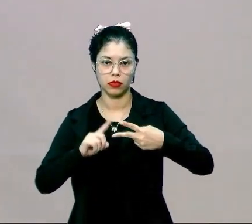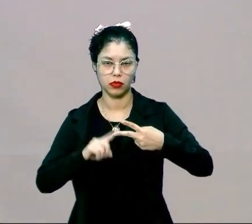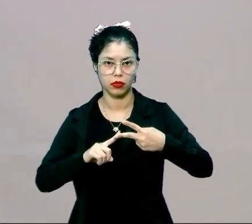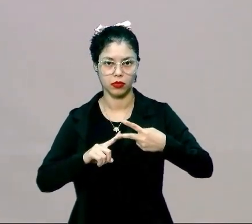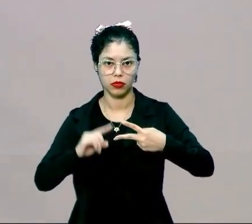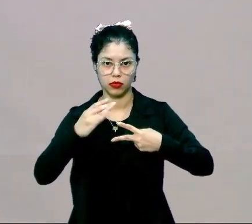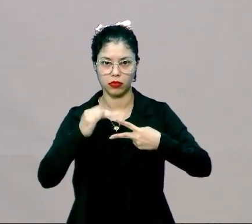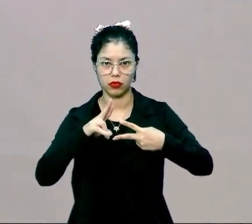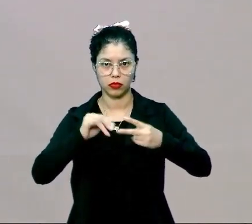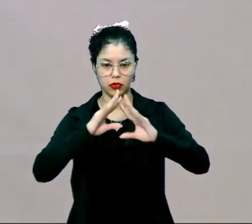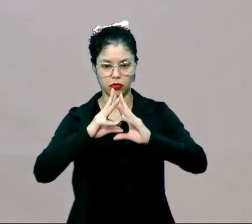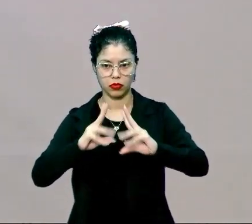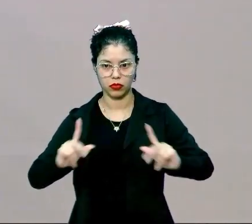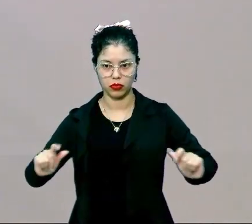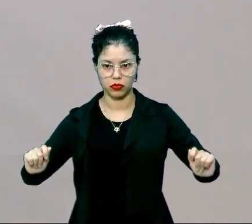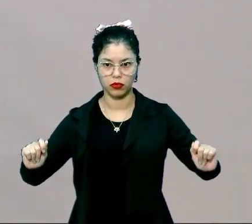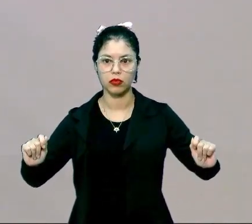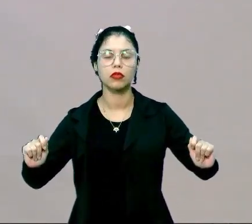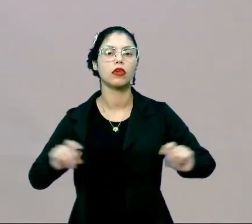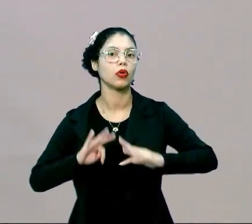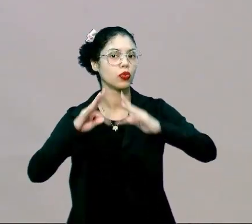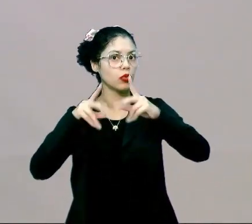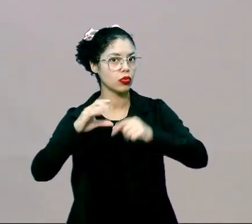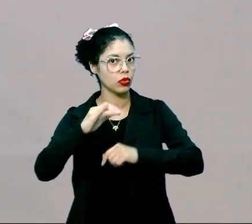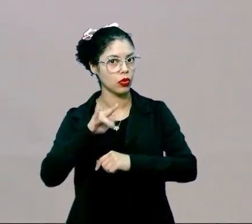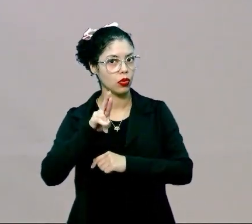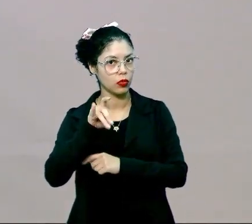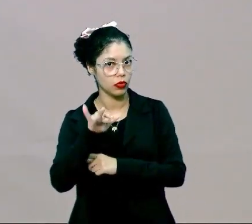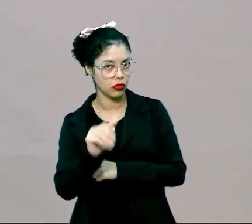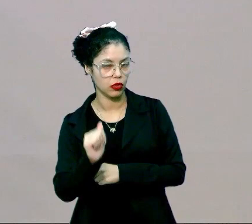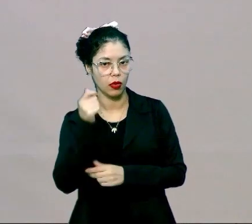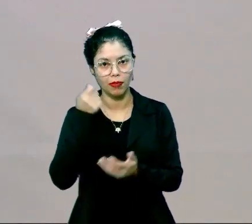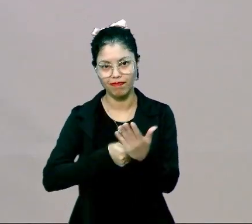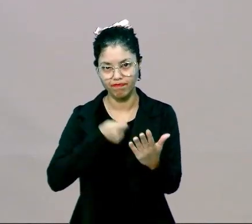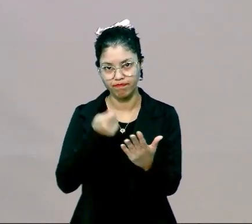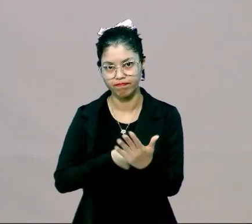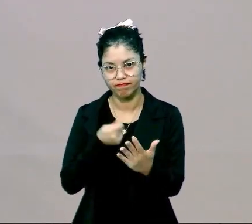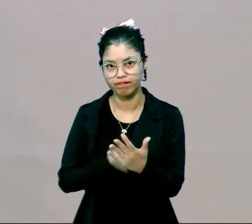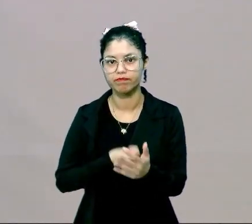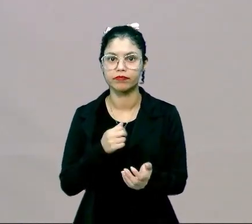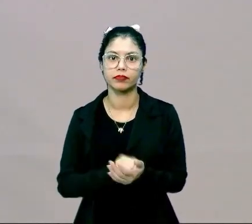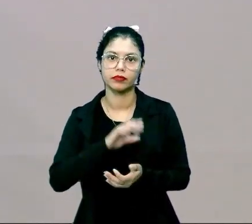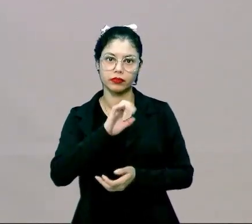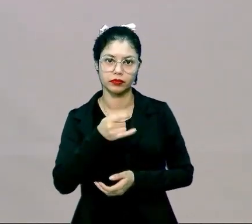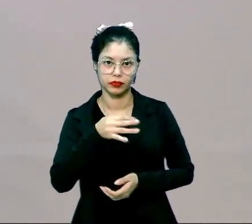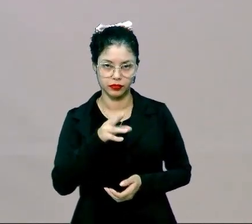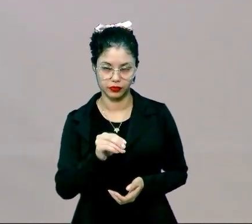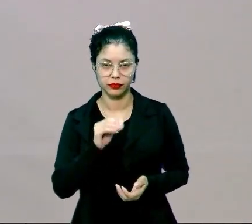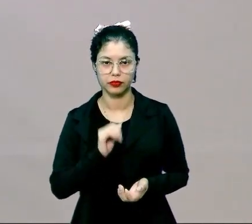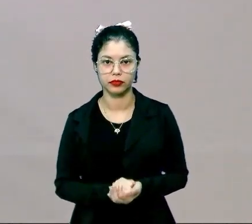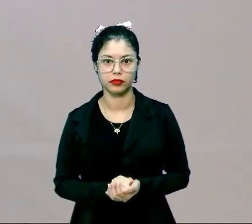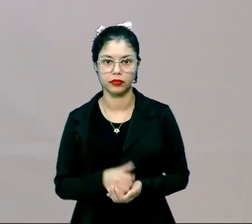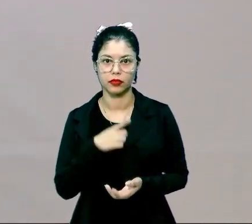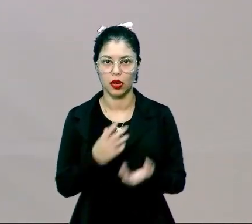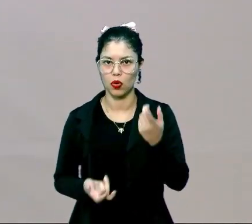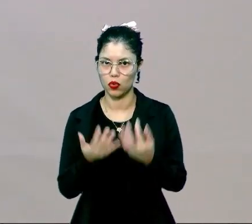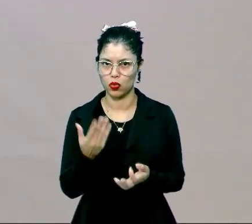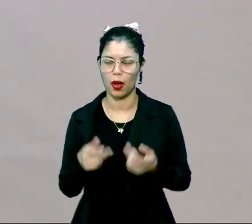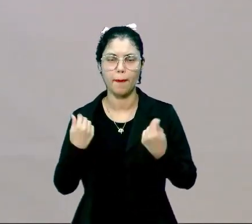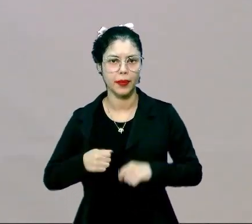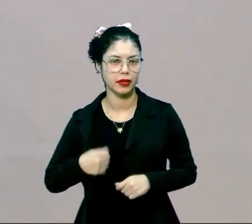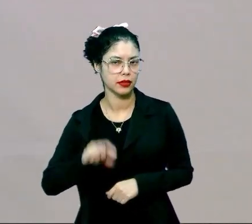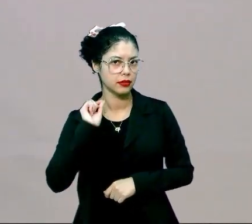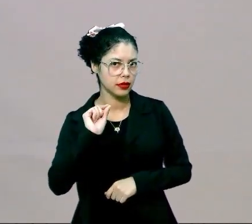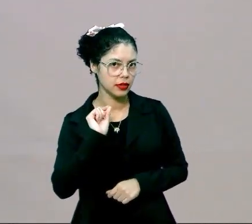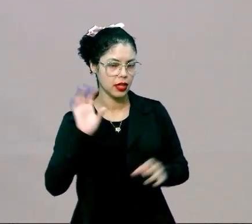uma reação de decomposição. Toda combustão ela é obrigatoriamente exotérmica. Para ter uma queima, é